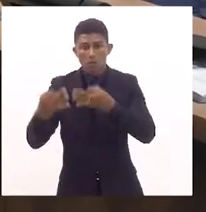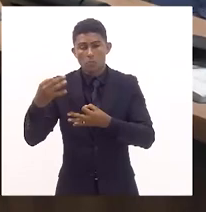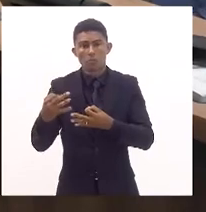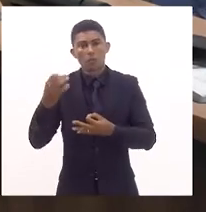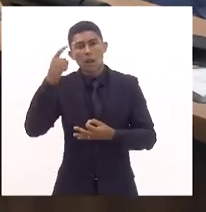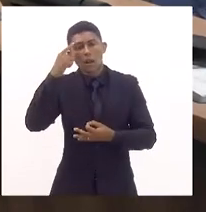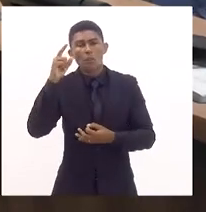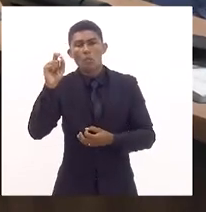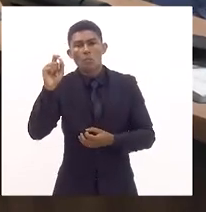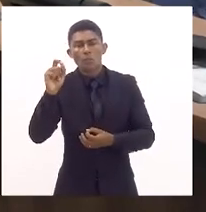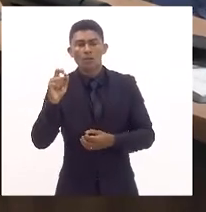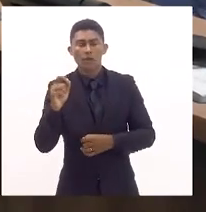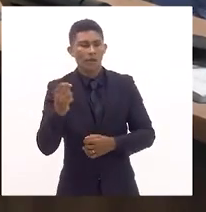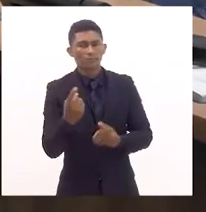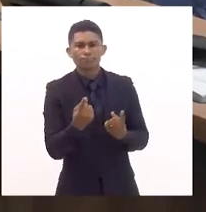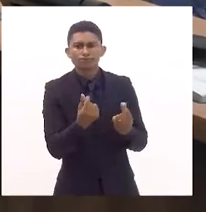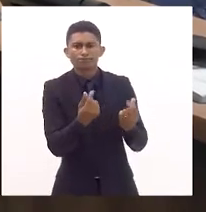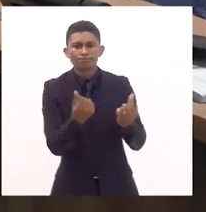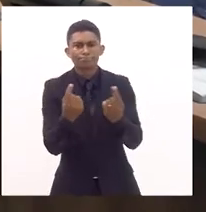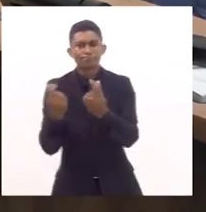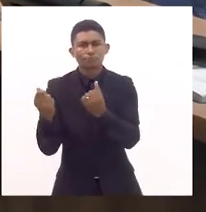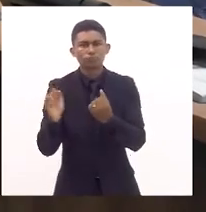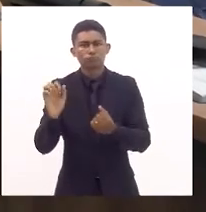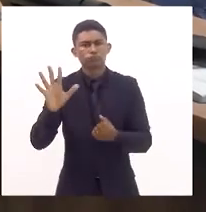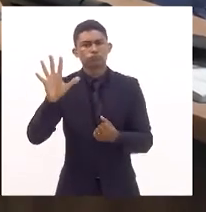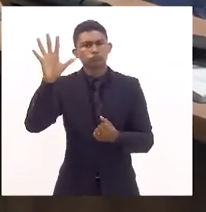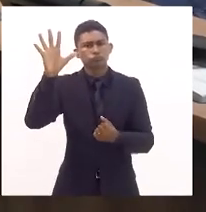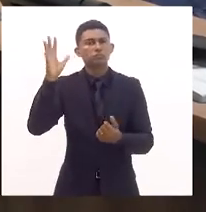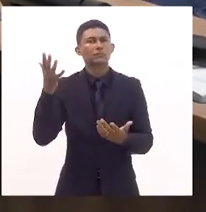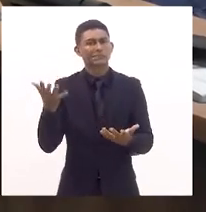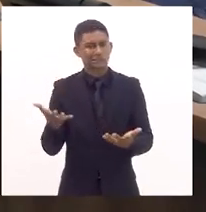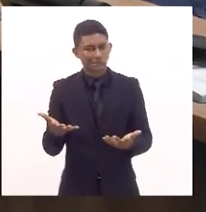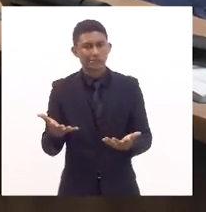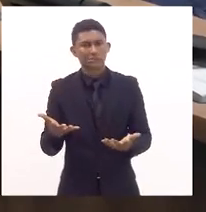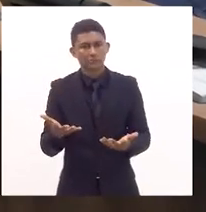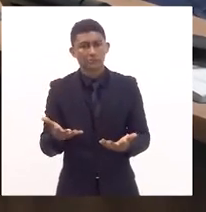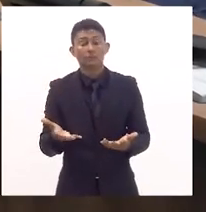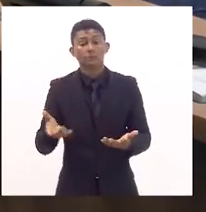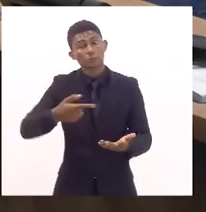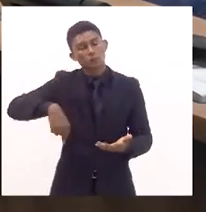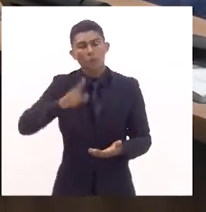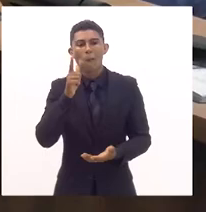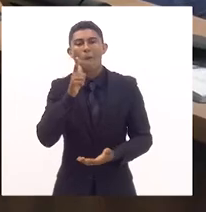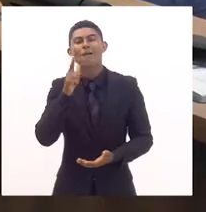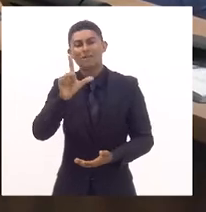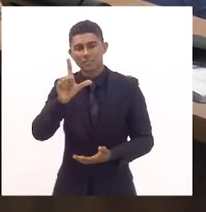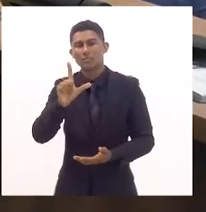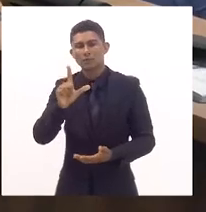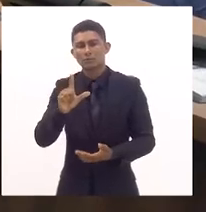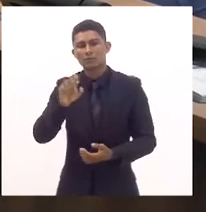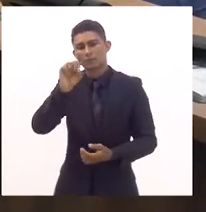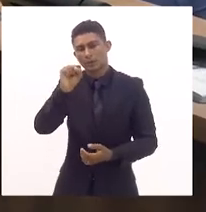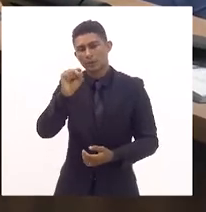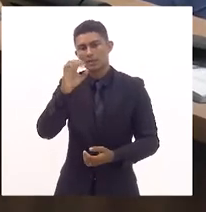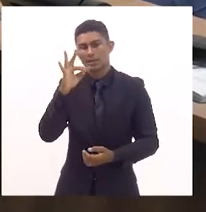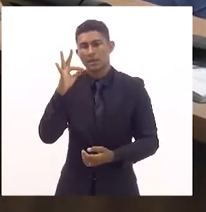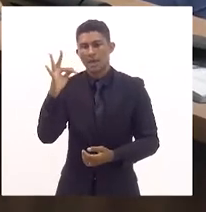aumentou as custas de forma extremamente abusiva e extorsiva, mas a gente conseguiu anular no